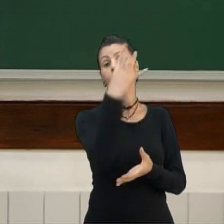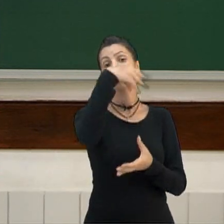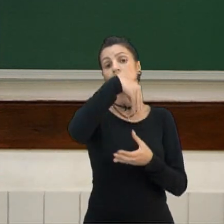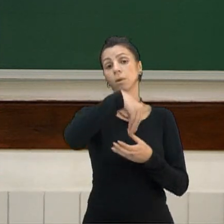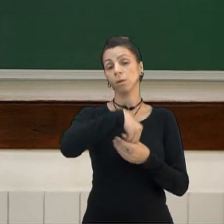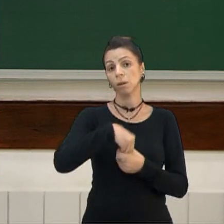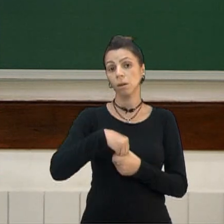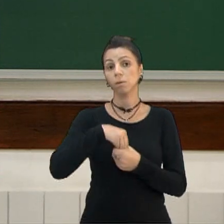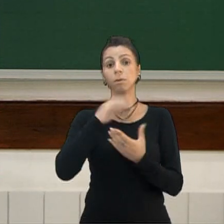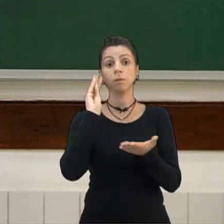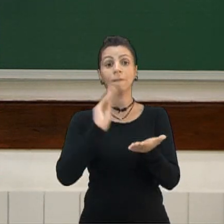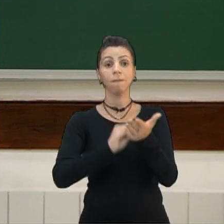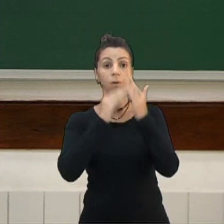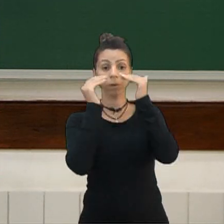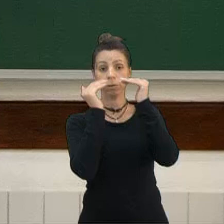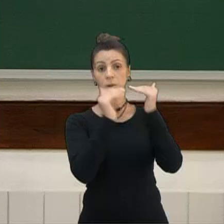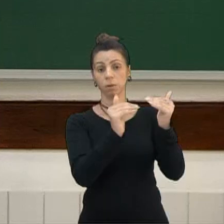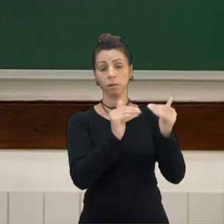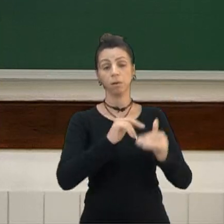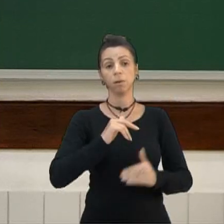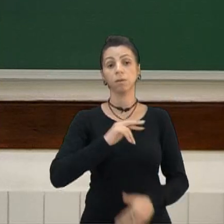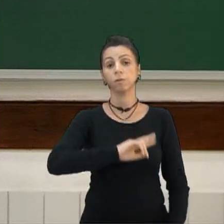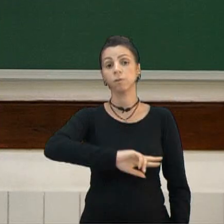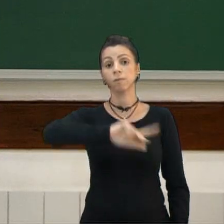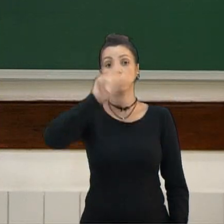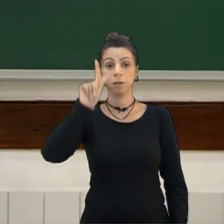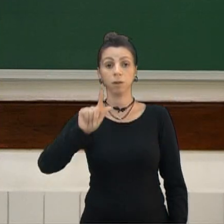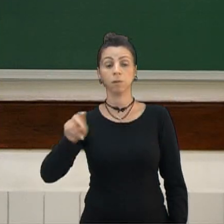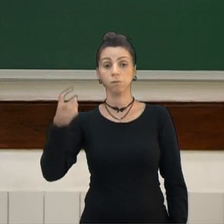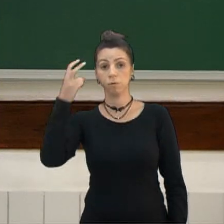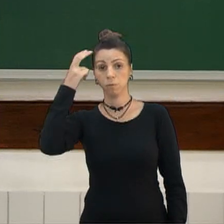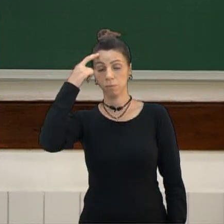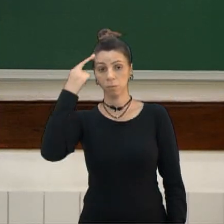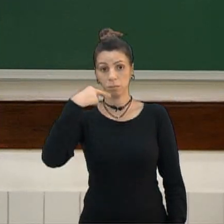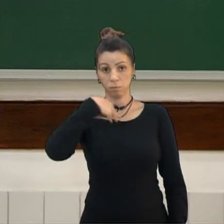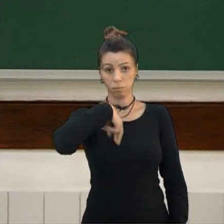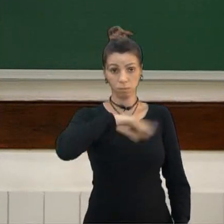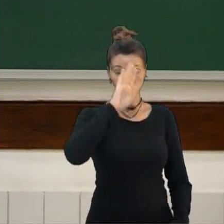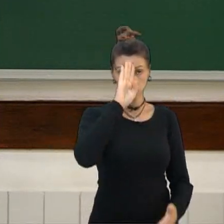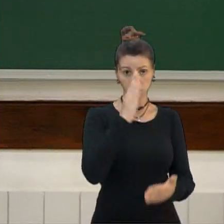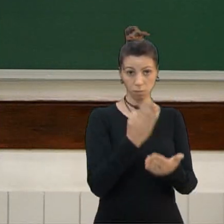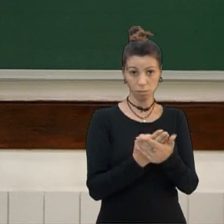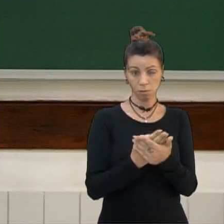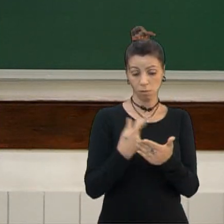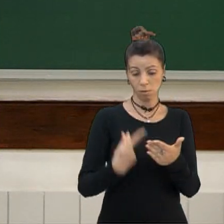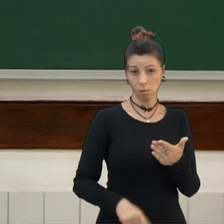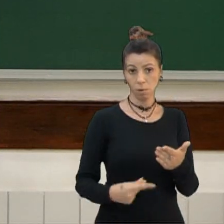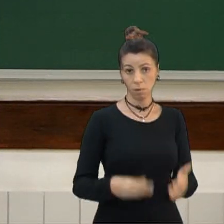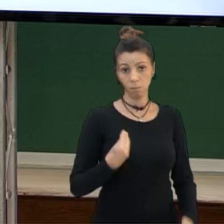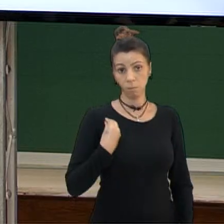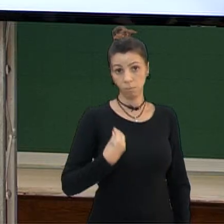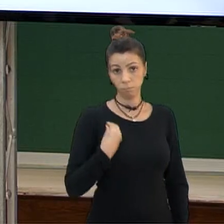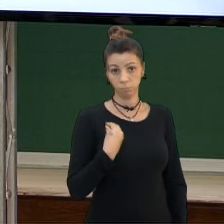desrespeito às diferentes credos e culturas que existem no país. Tá? Questão